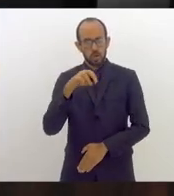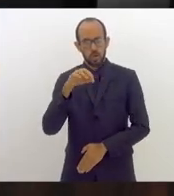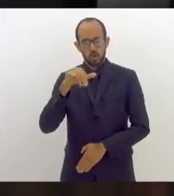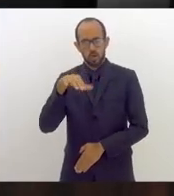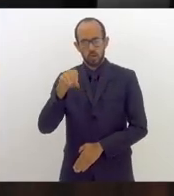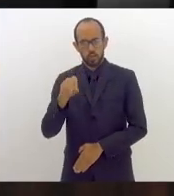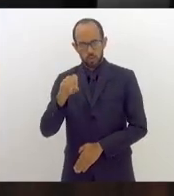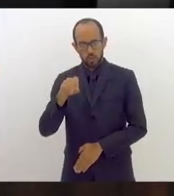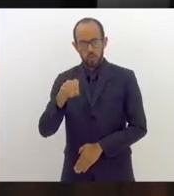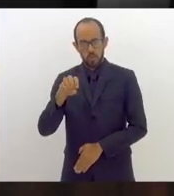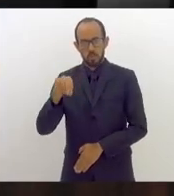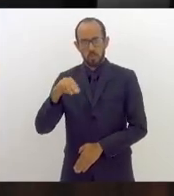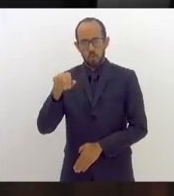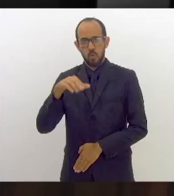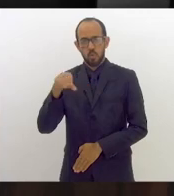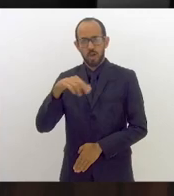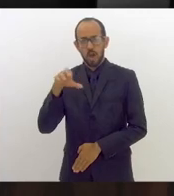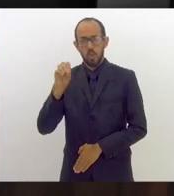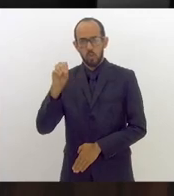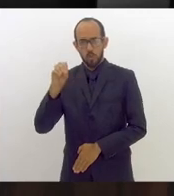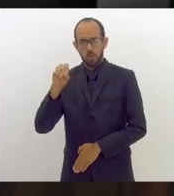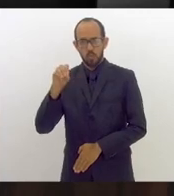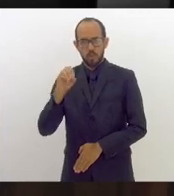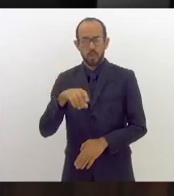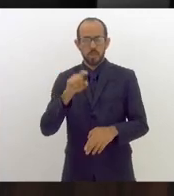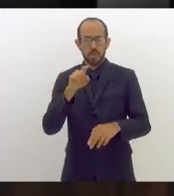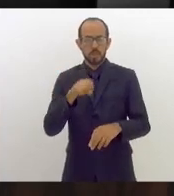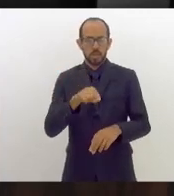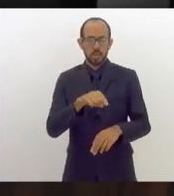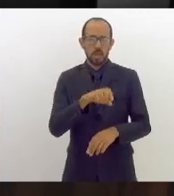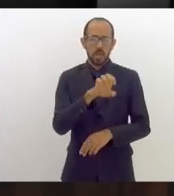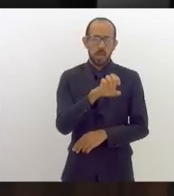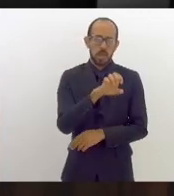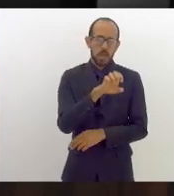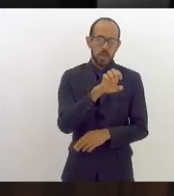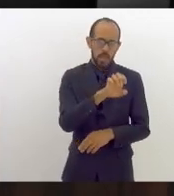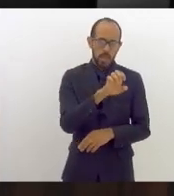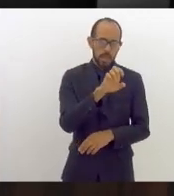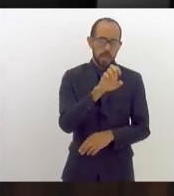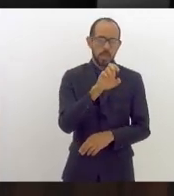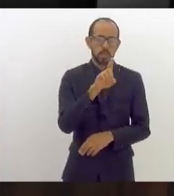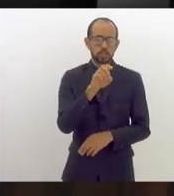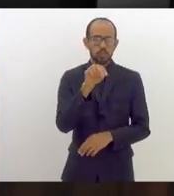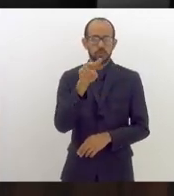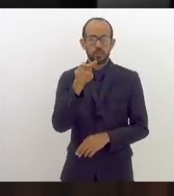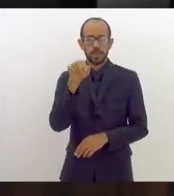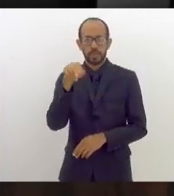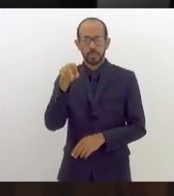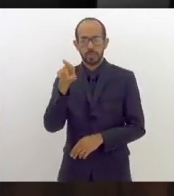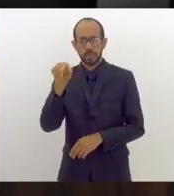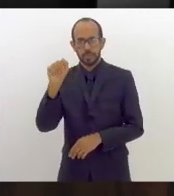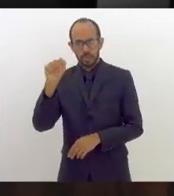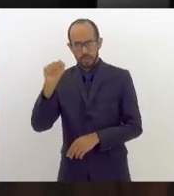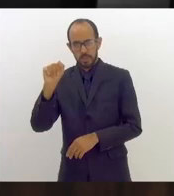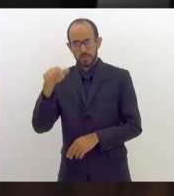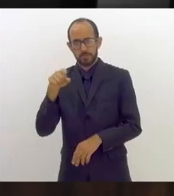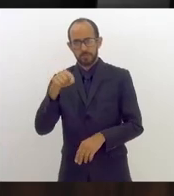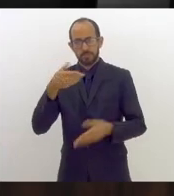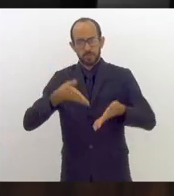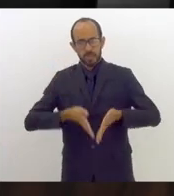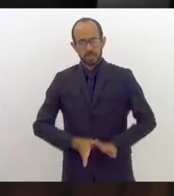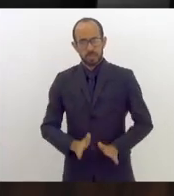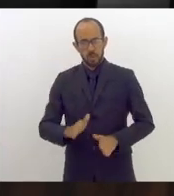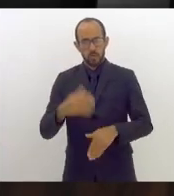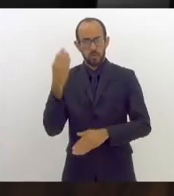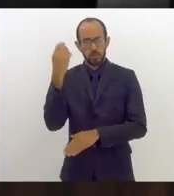Amilton Mourão edvanda Coronel Martins Mourão nasceu em Porto Alegre no Rio Grande